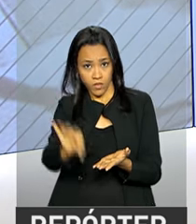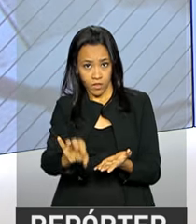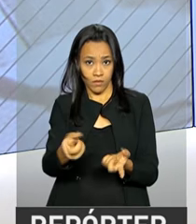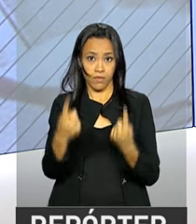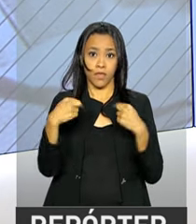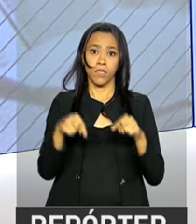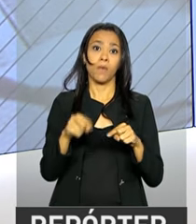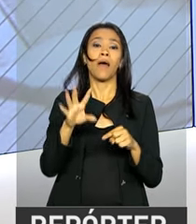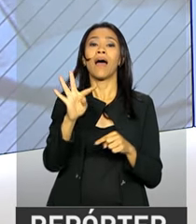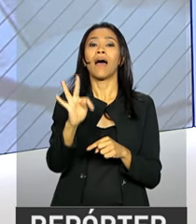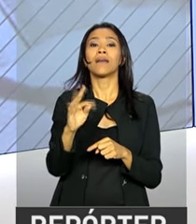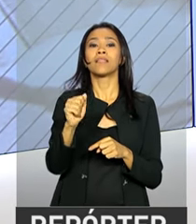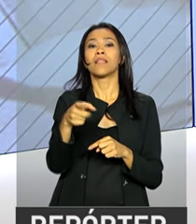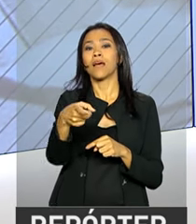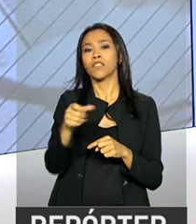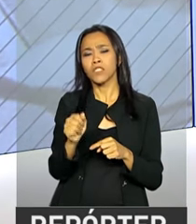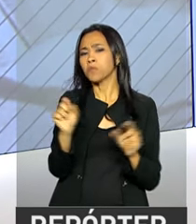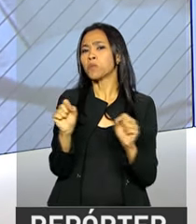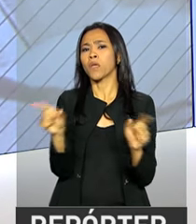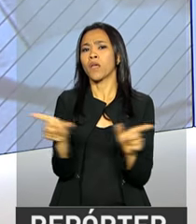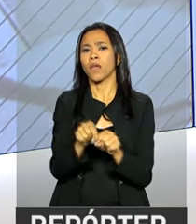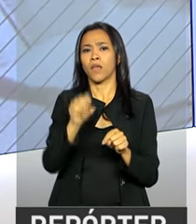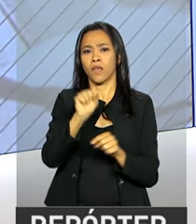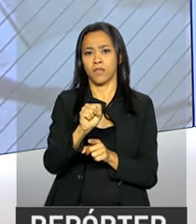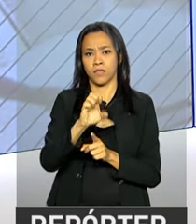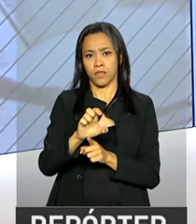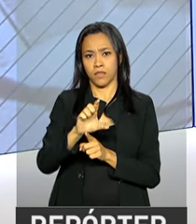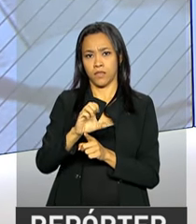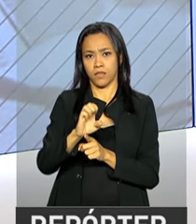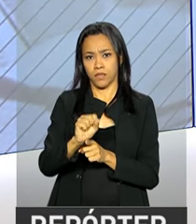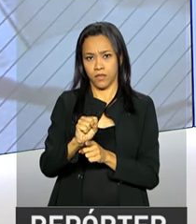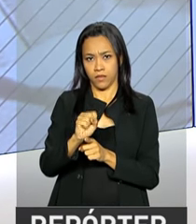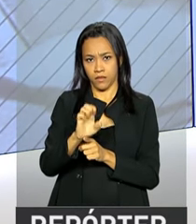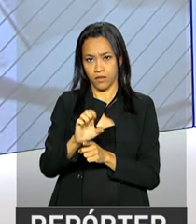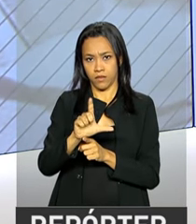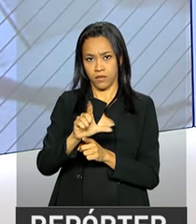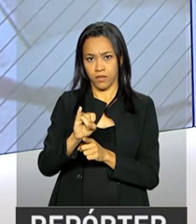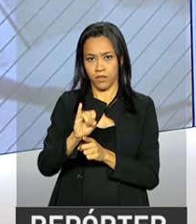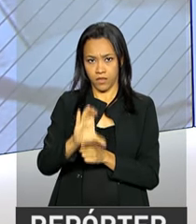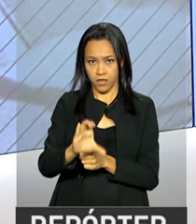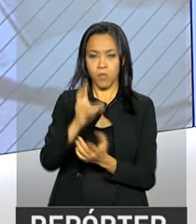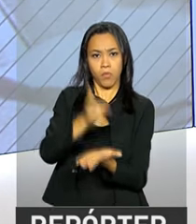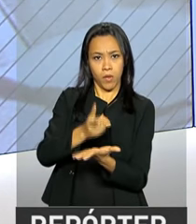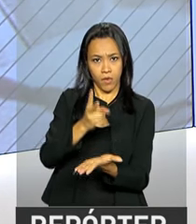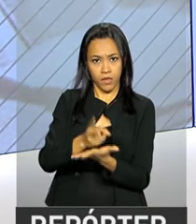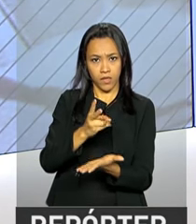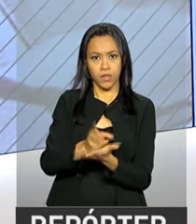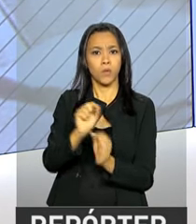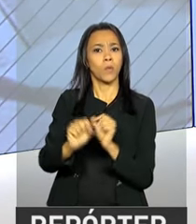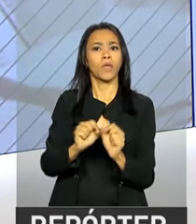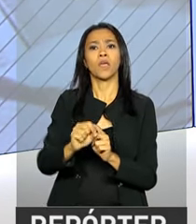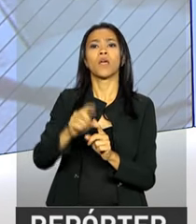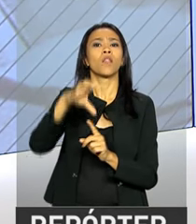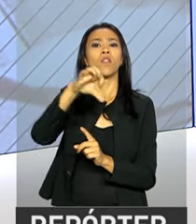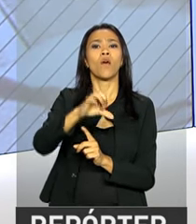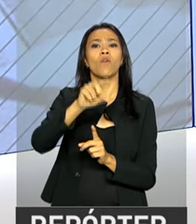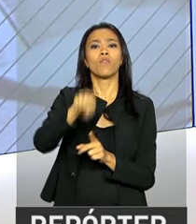A taxa CELIC se manteve com a mesma previsão da semana passada e permanece em